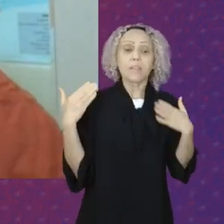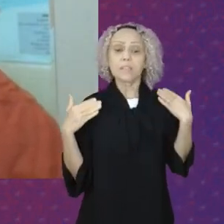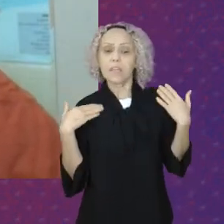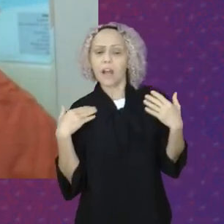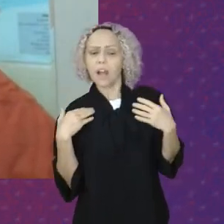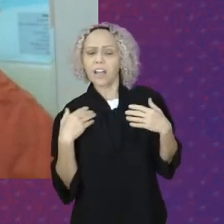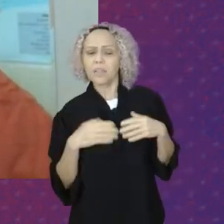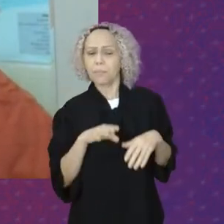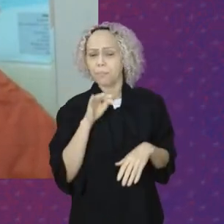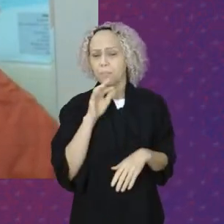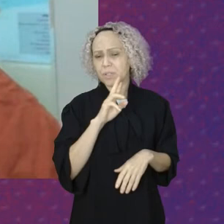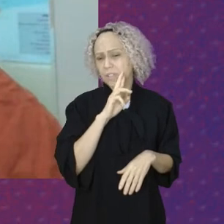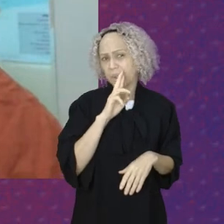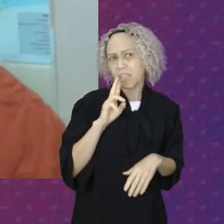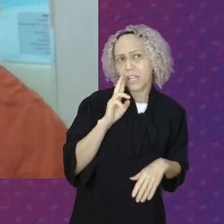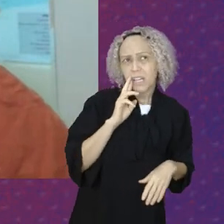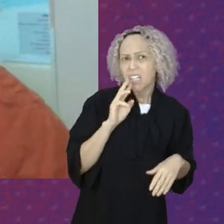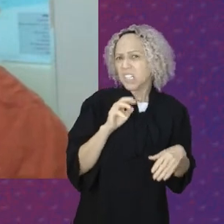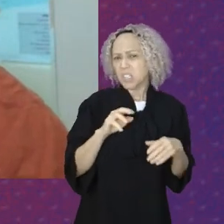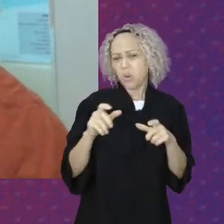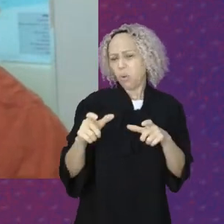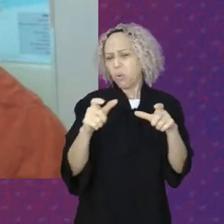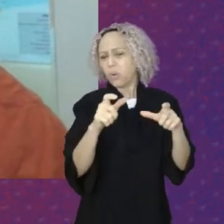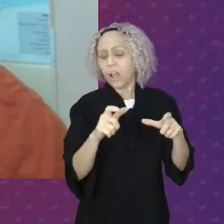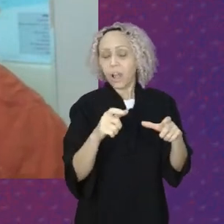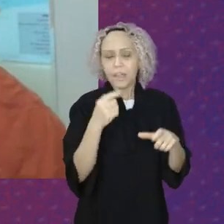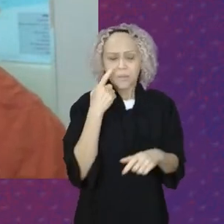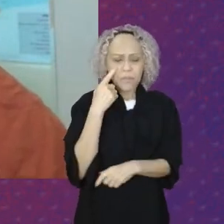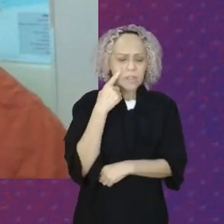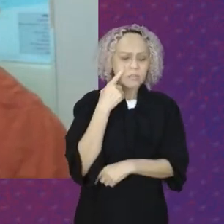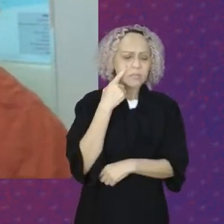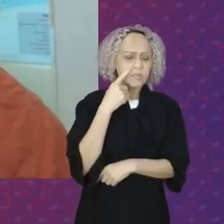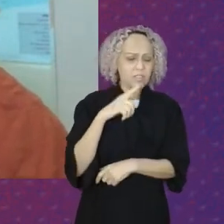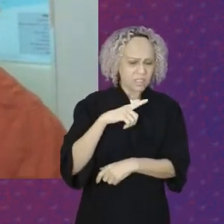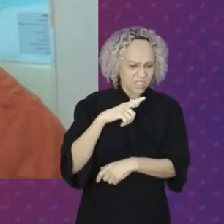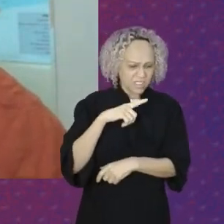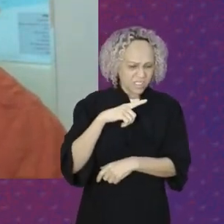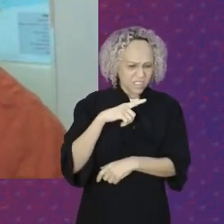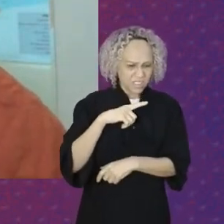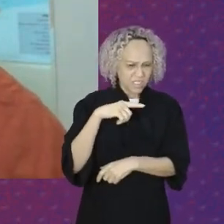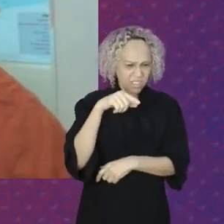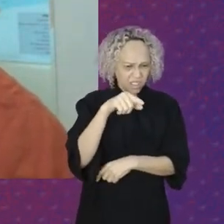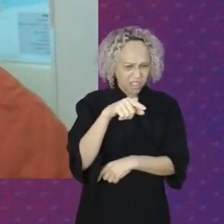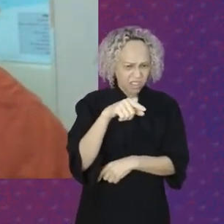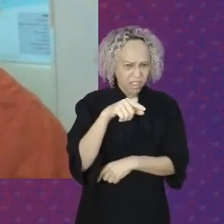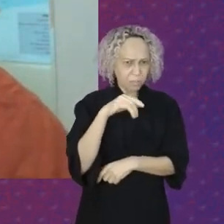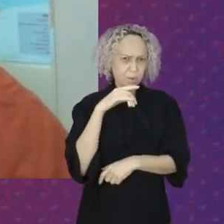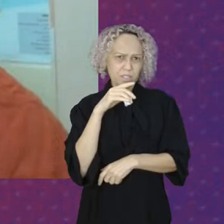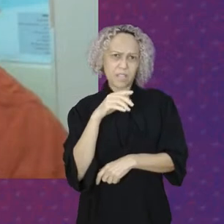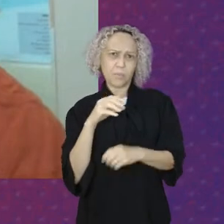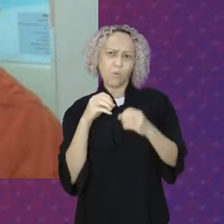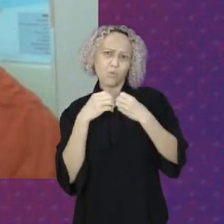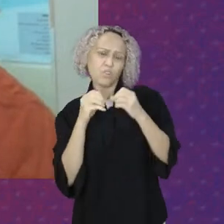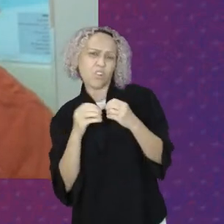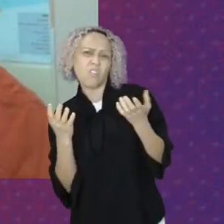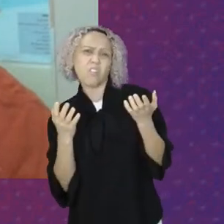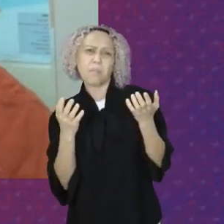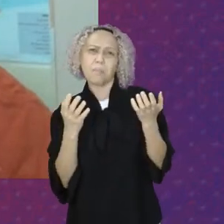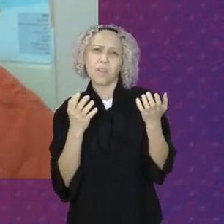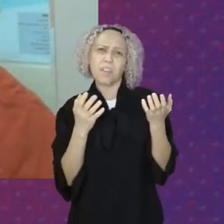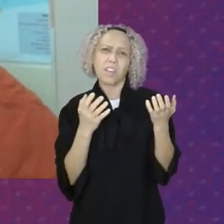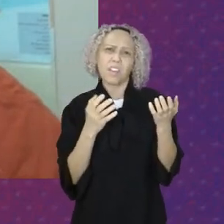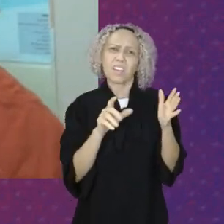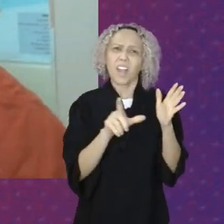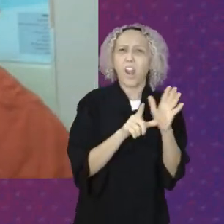tem para trocar a criança no banheiro da mulher, não tem no banheiro dos homens. Isso também é reflexo